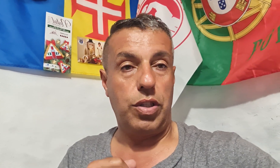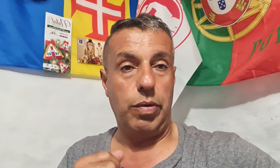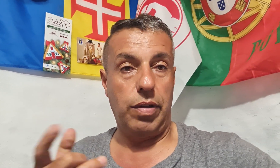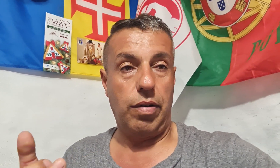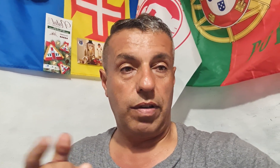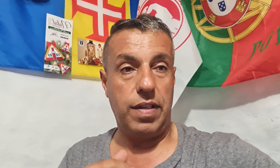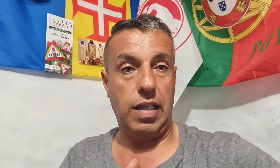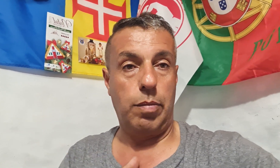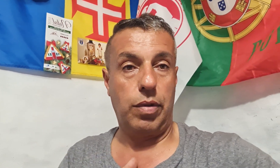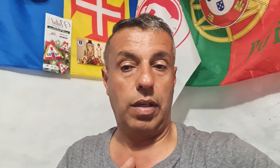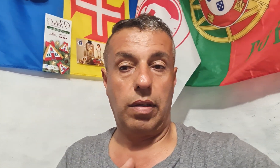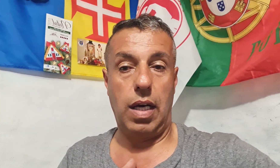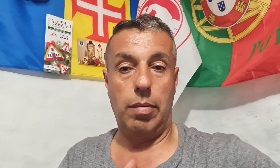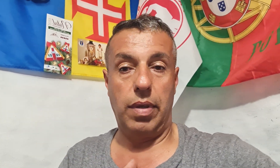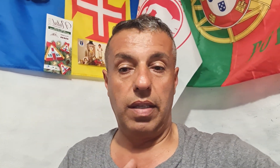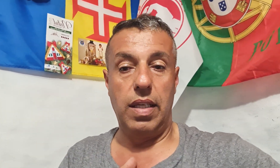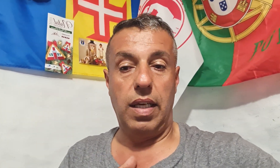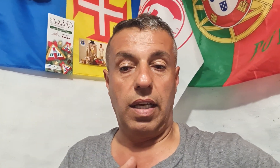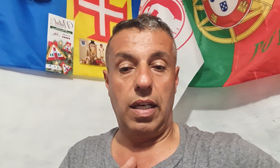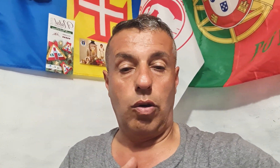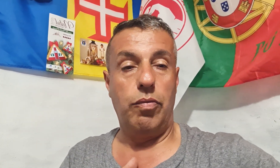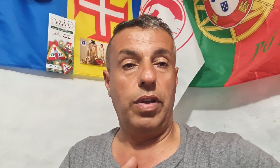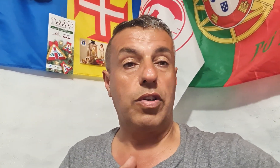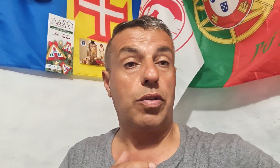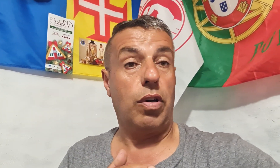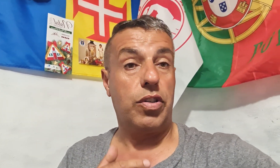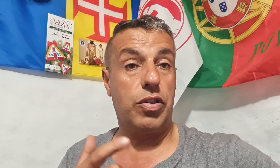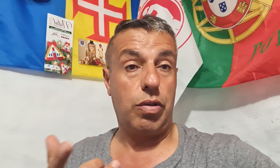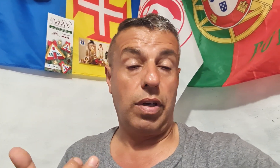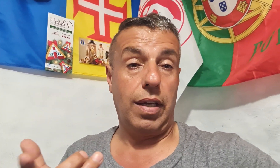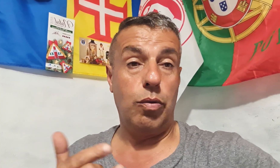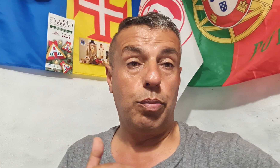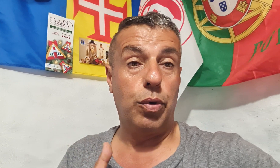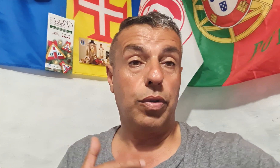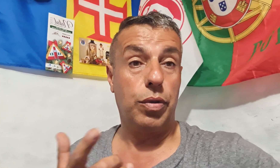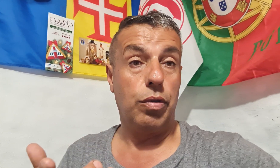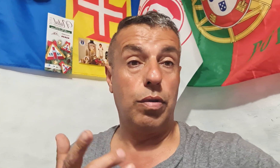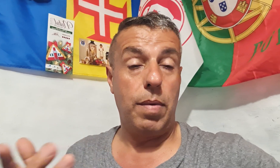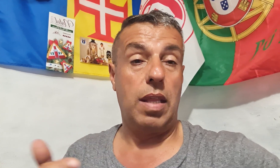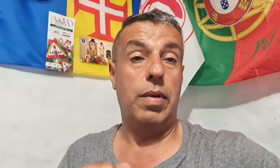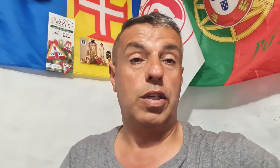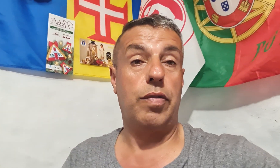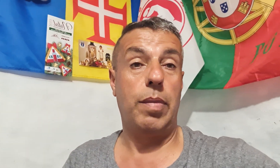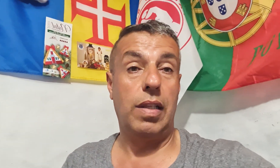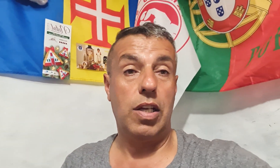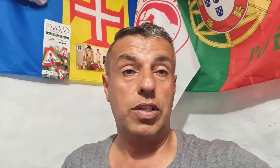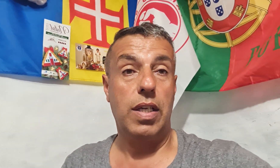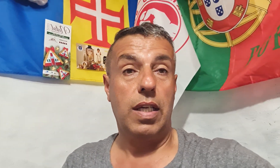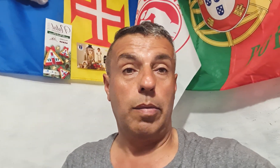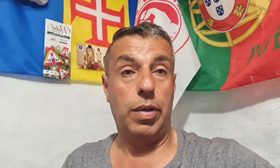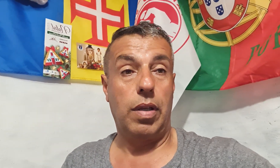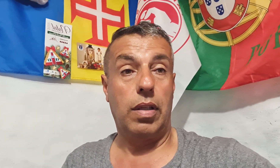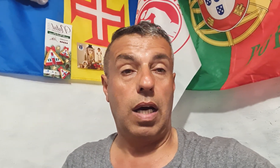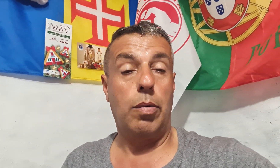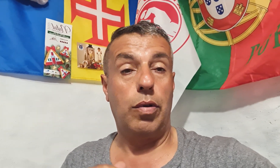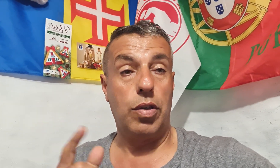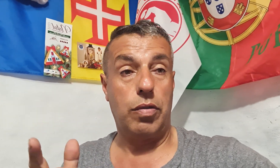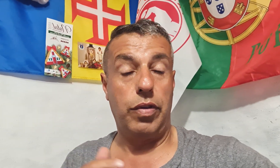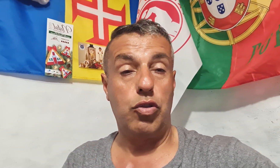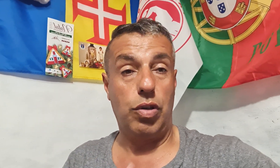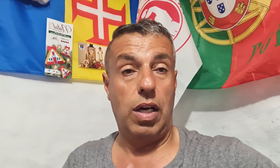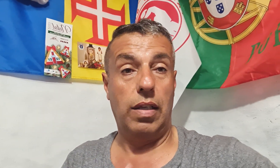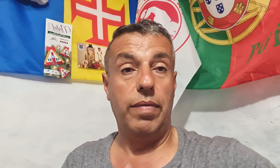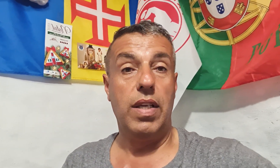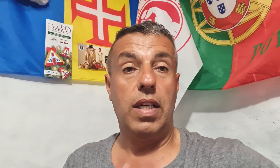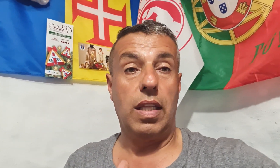que as drogas não entrem na nossa ilha. Portanto, cabe, como viram, as drogas destroem um pouco de tudo, nomeadamente as famílias, e portanto, cabe ao